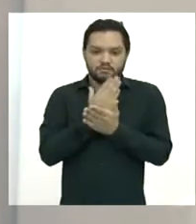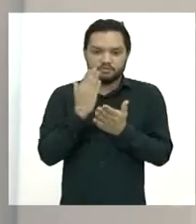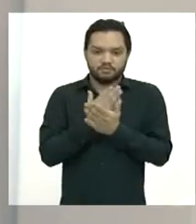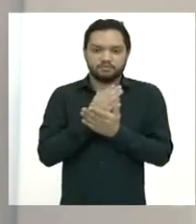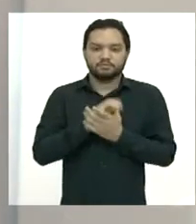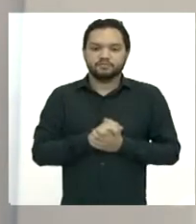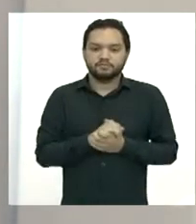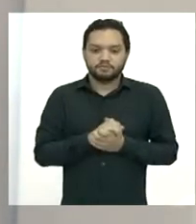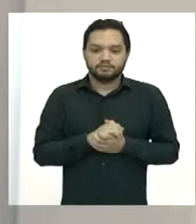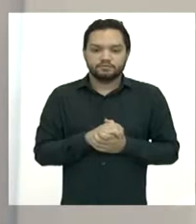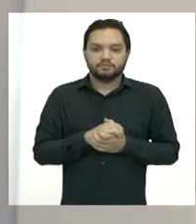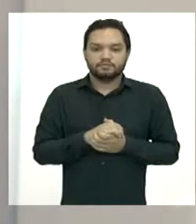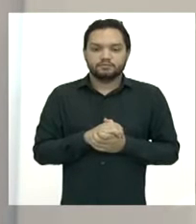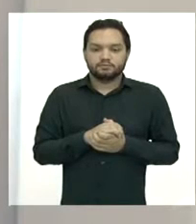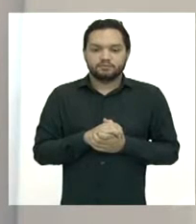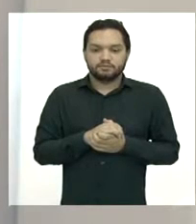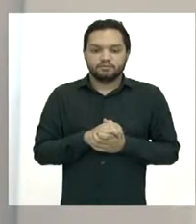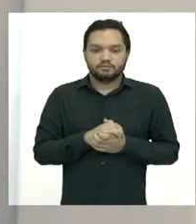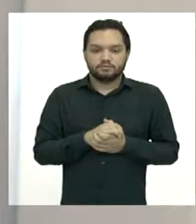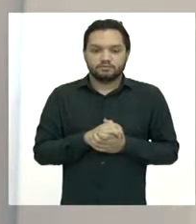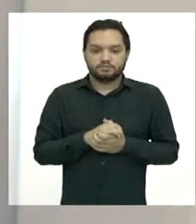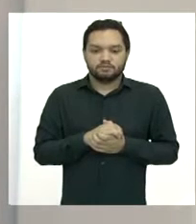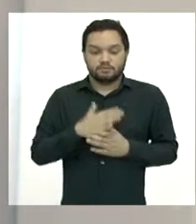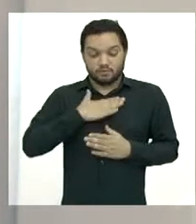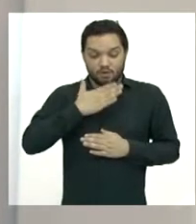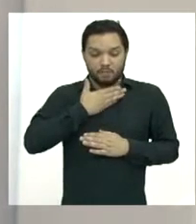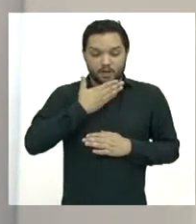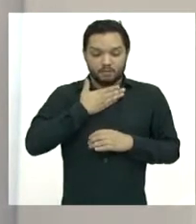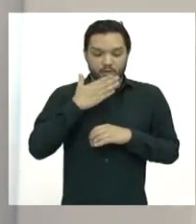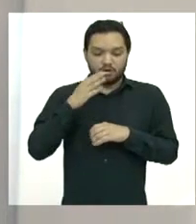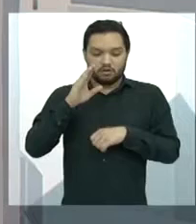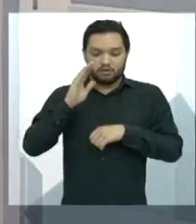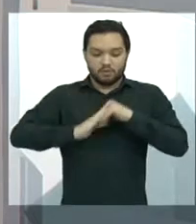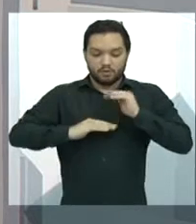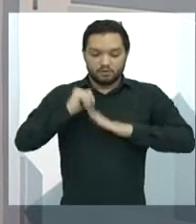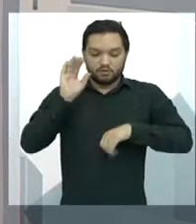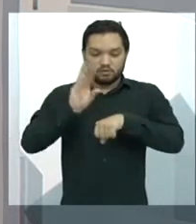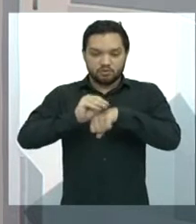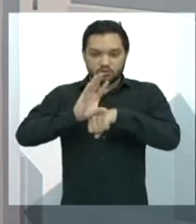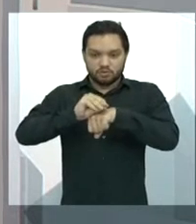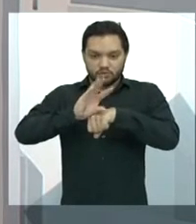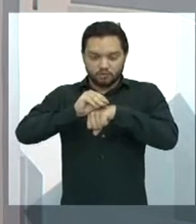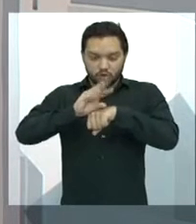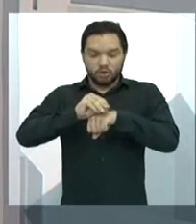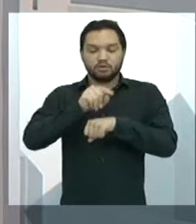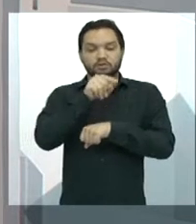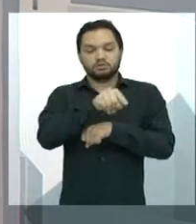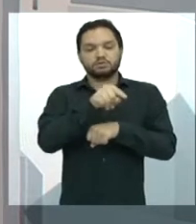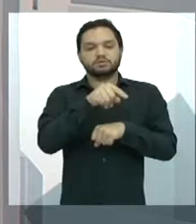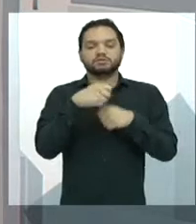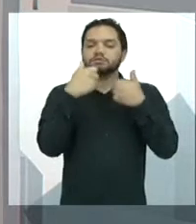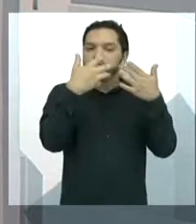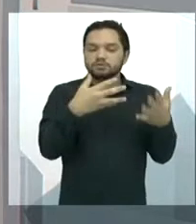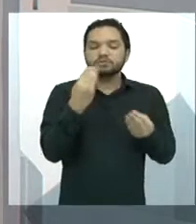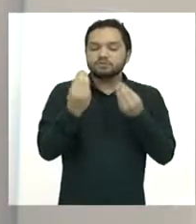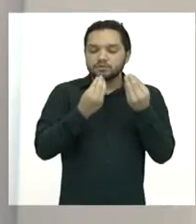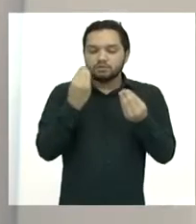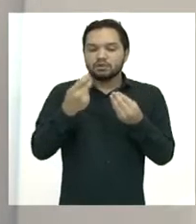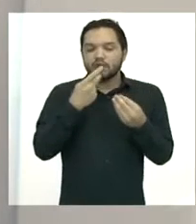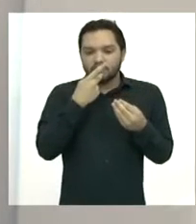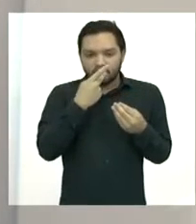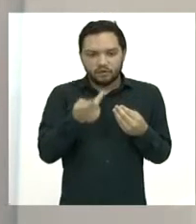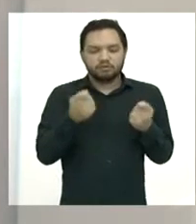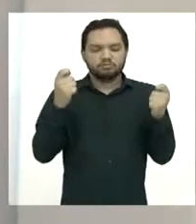vamos ver. Aí encontrei um fotógrafo amigo meu, Gelbs, e falei um pouco da ideia. Ele estava me visitando também, falou a mesma coisa, tinha